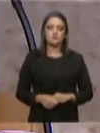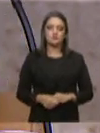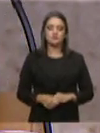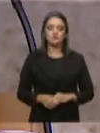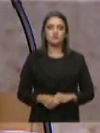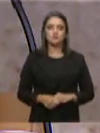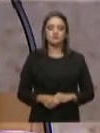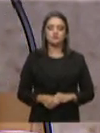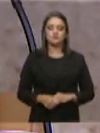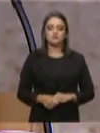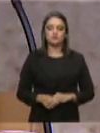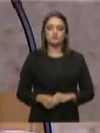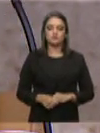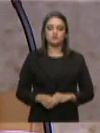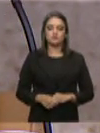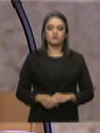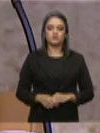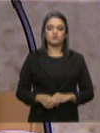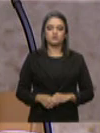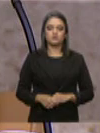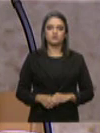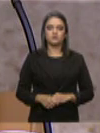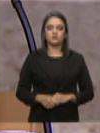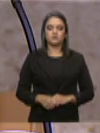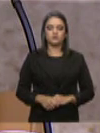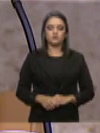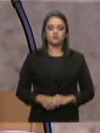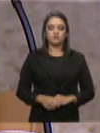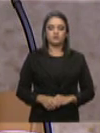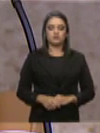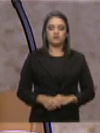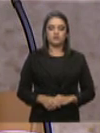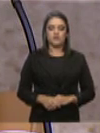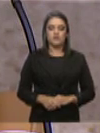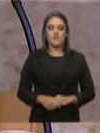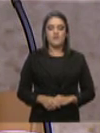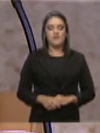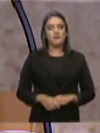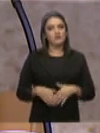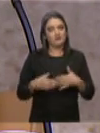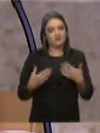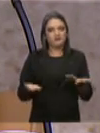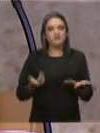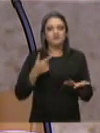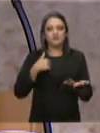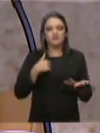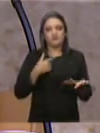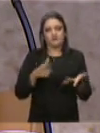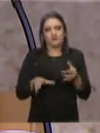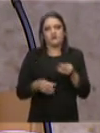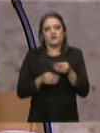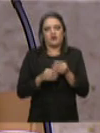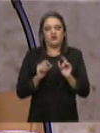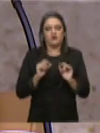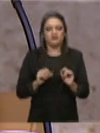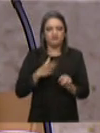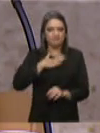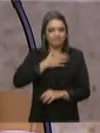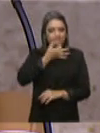Eu faria apenas um acréscimo, dizendo que, para mim, há um